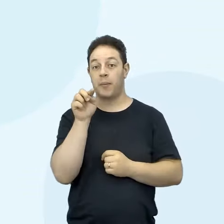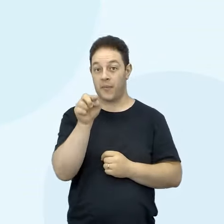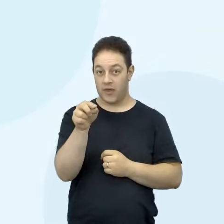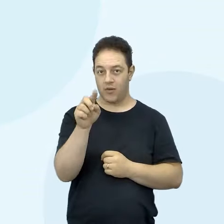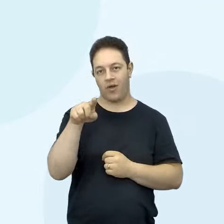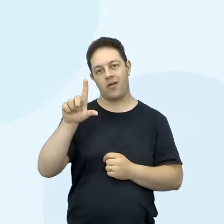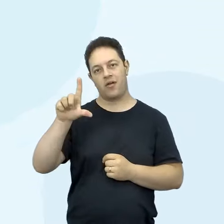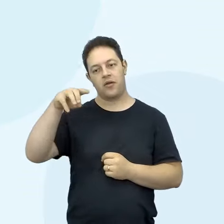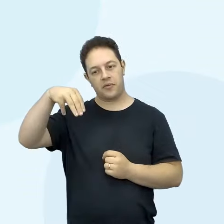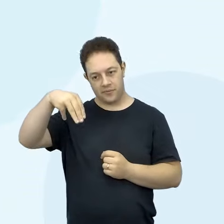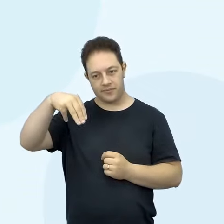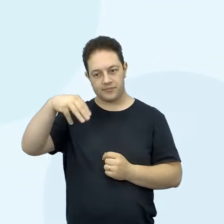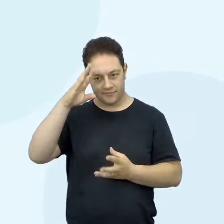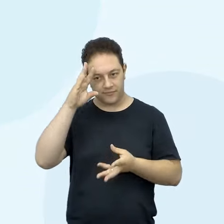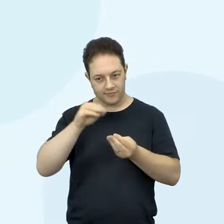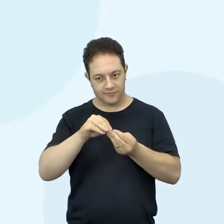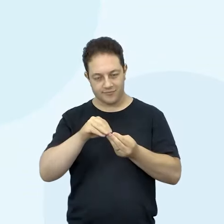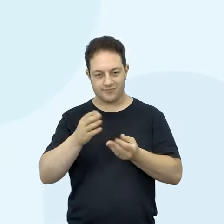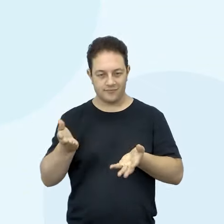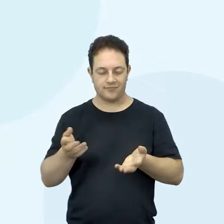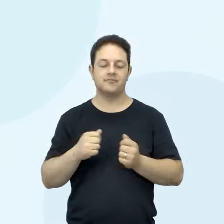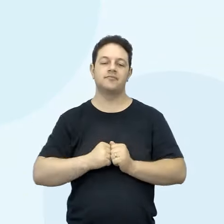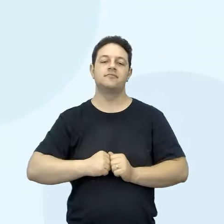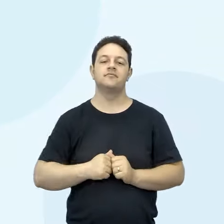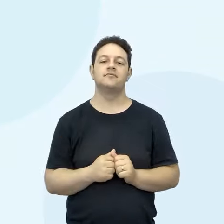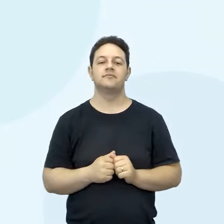3.000, né? Que é a luminosidade, ó,